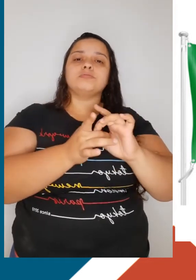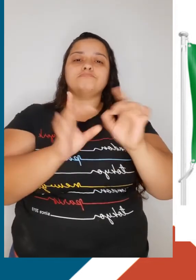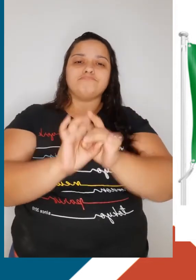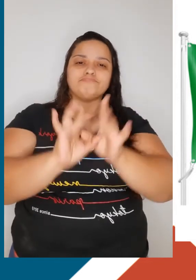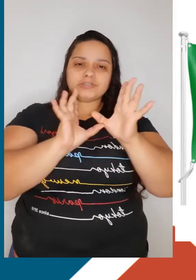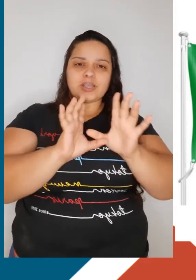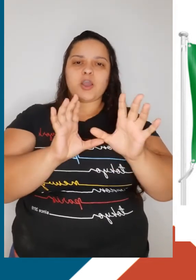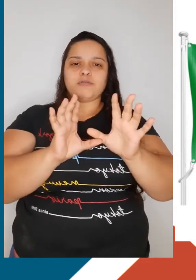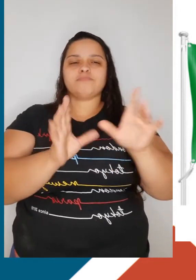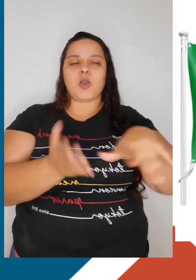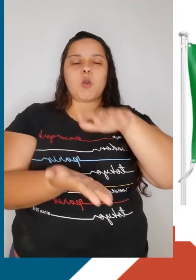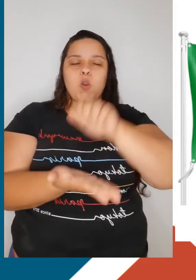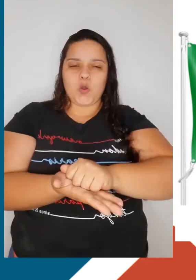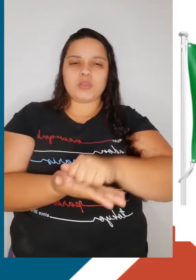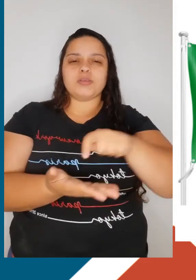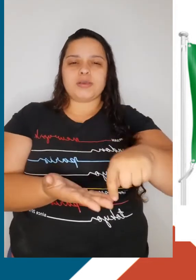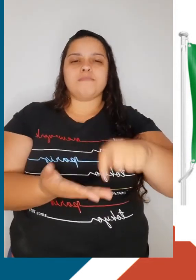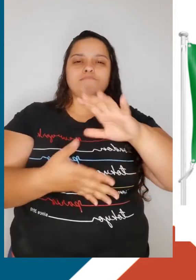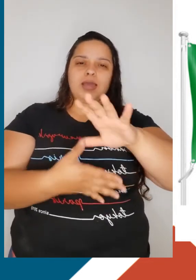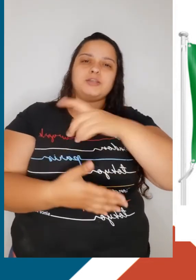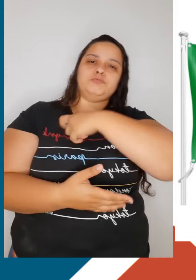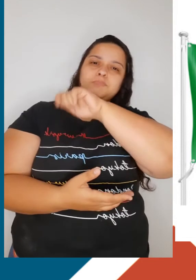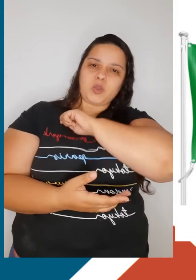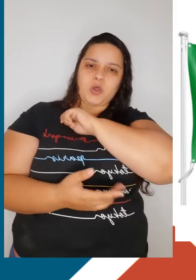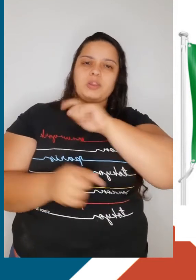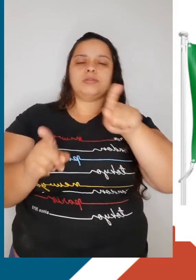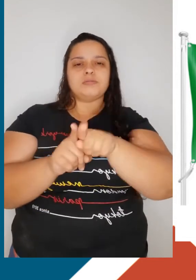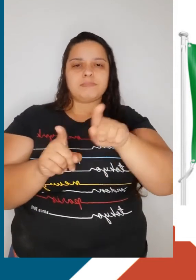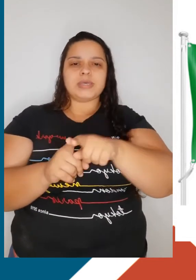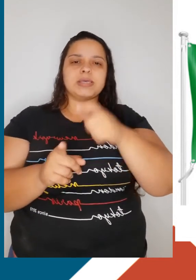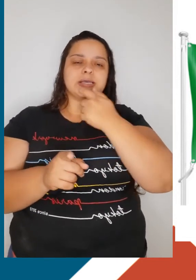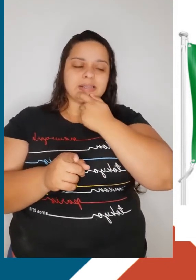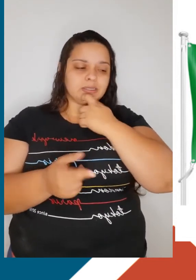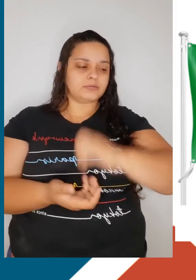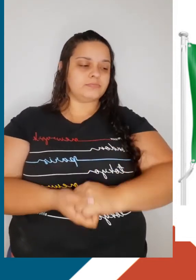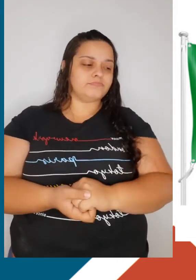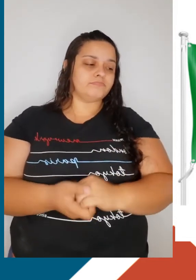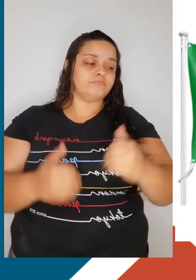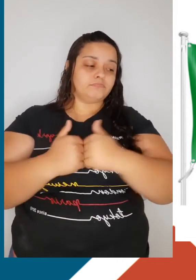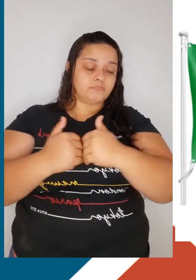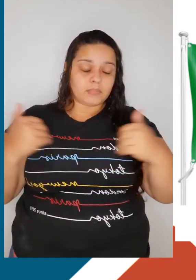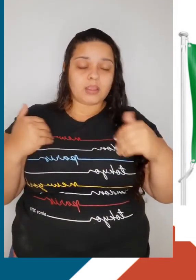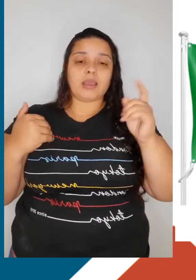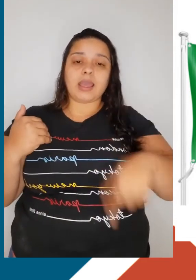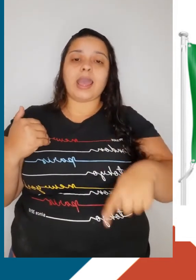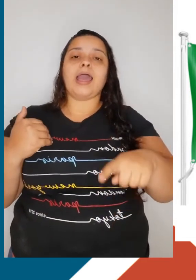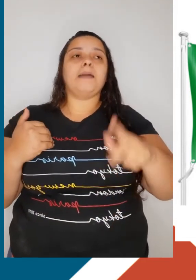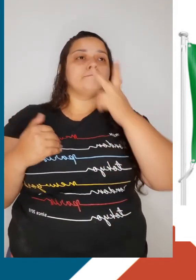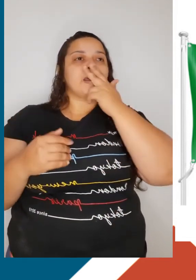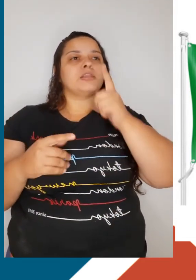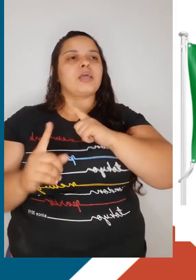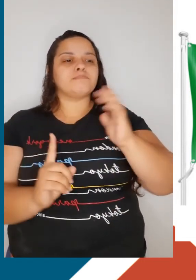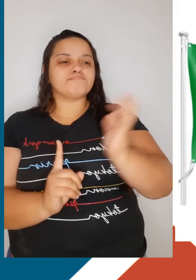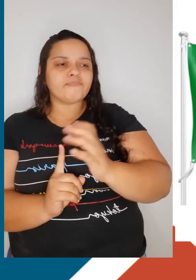de emancipação das colônias da América Espanhola e Inglesa. O rompimento político com a metrópole foi fruto de